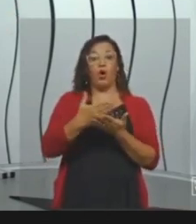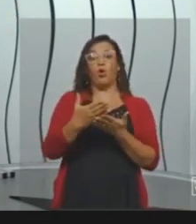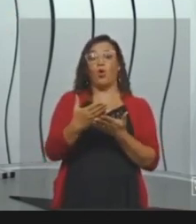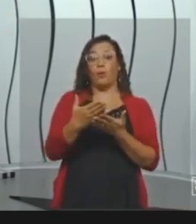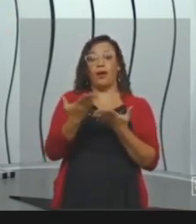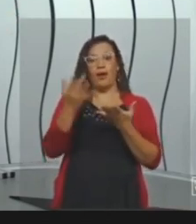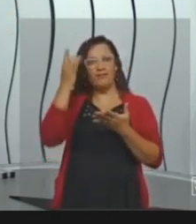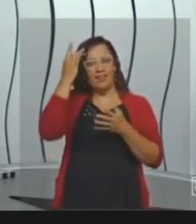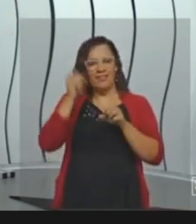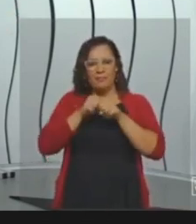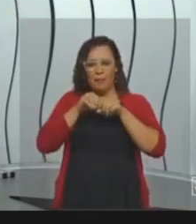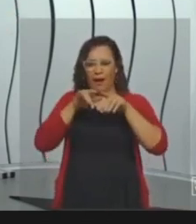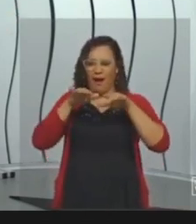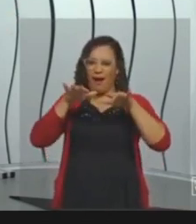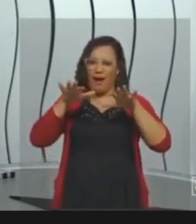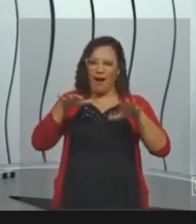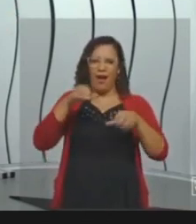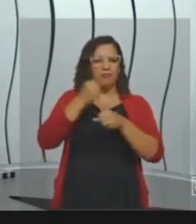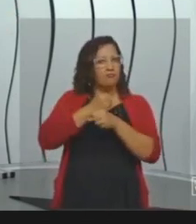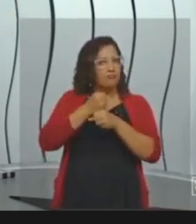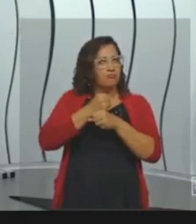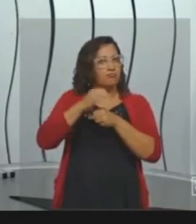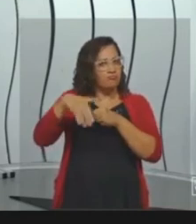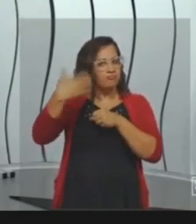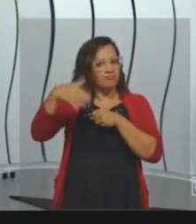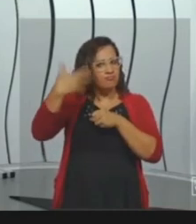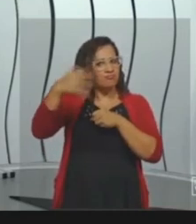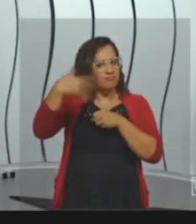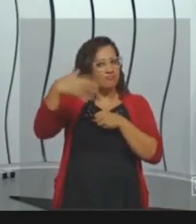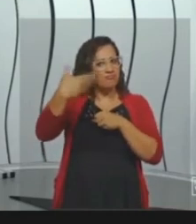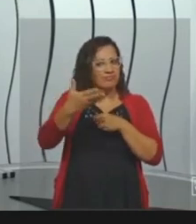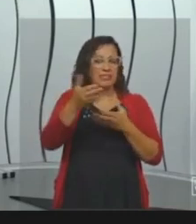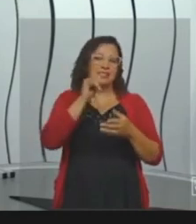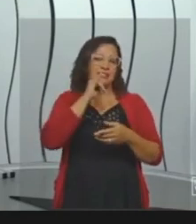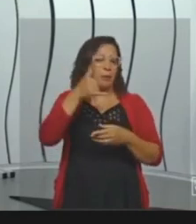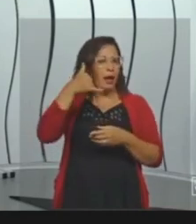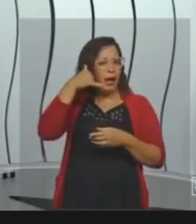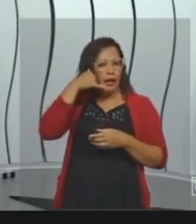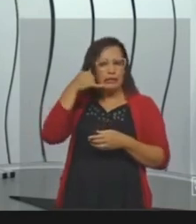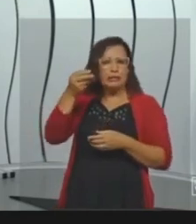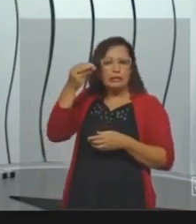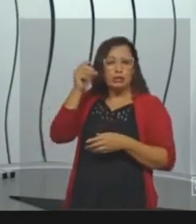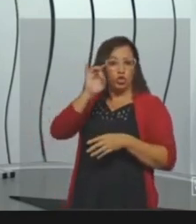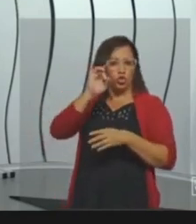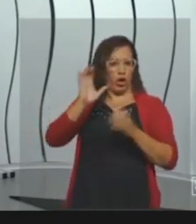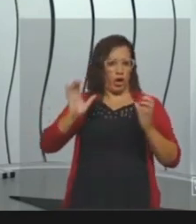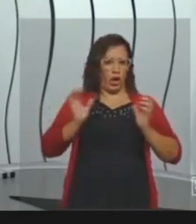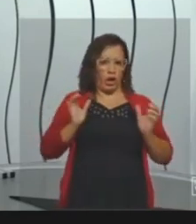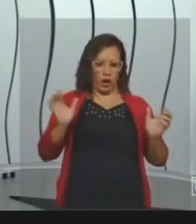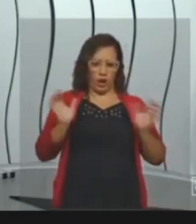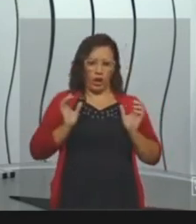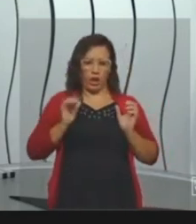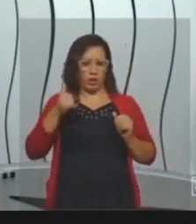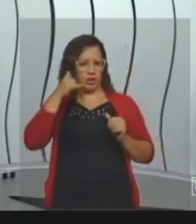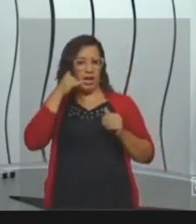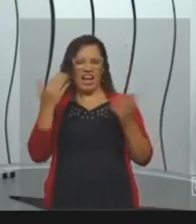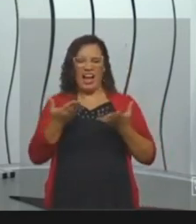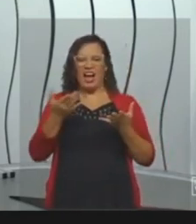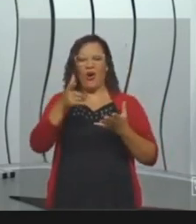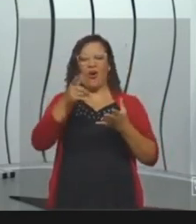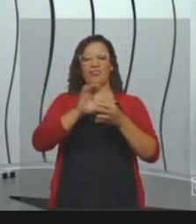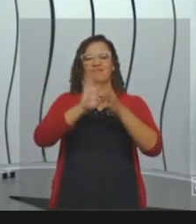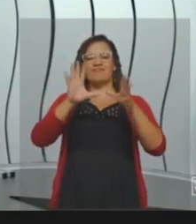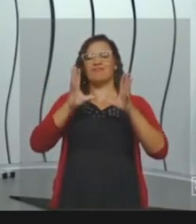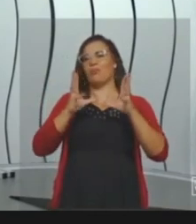ser facilitado ao longo dos anos. Diga-se de passagem, o celular, que antigamente só rico podia ter celular, hoje em dia todo mundo tem celular.